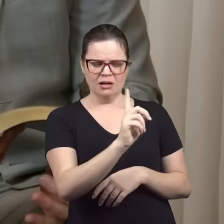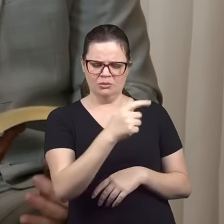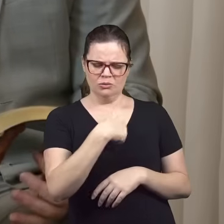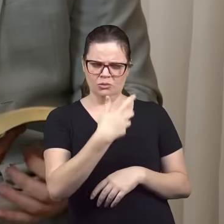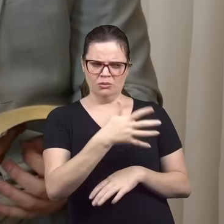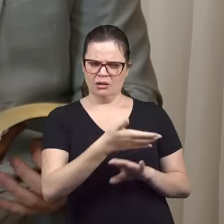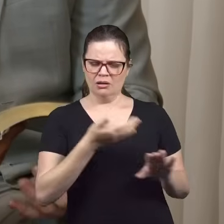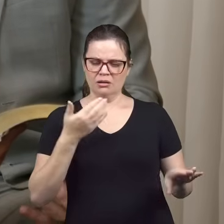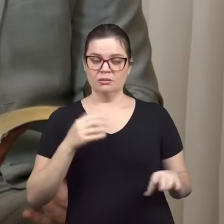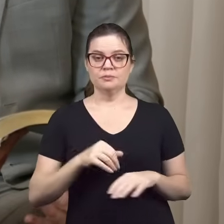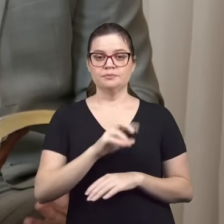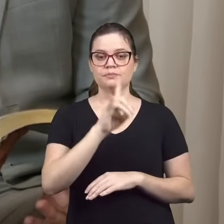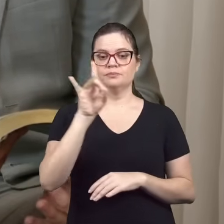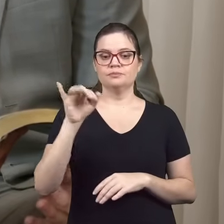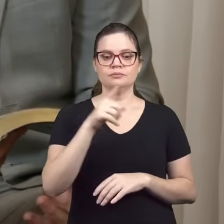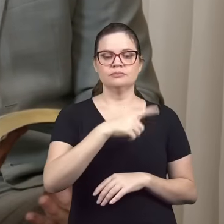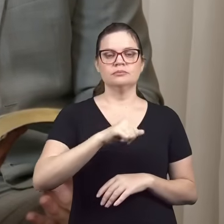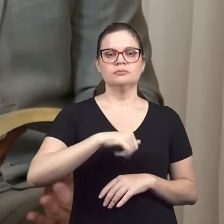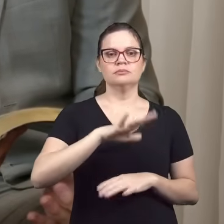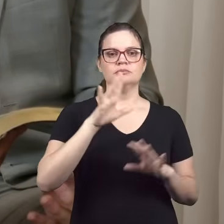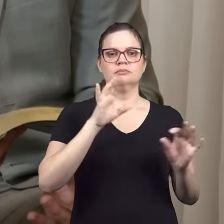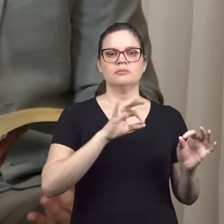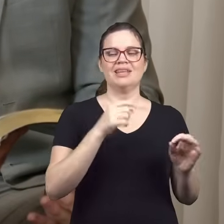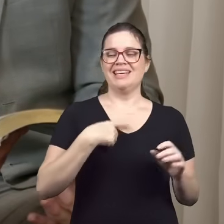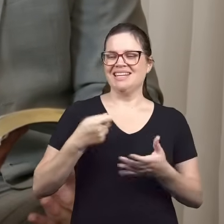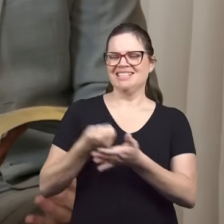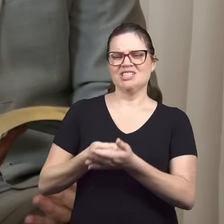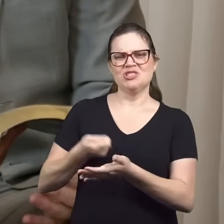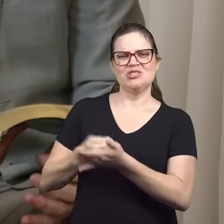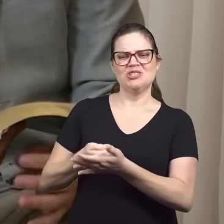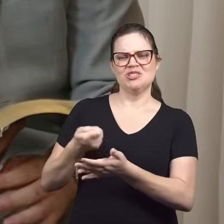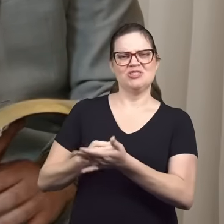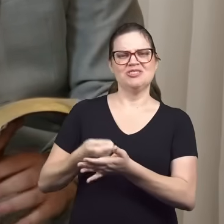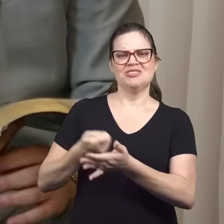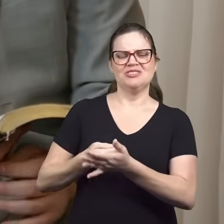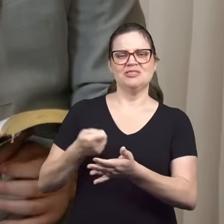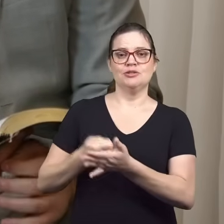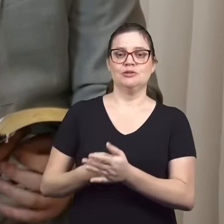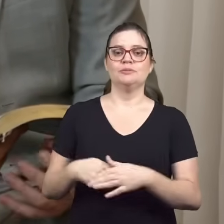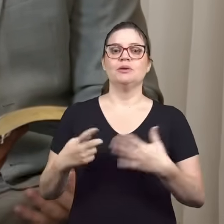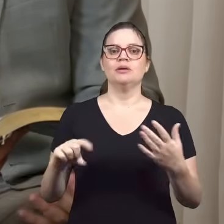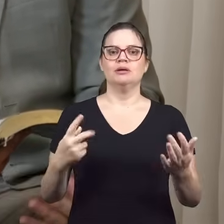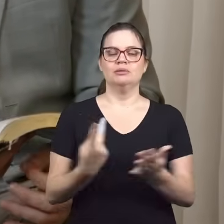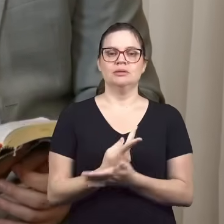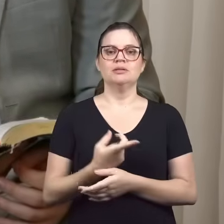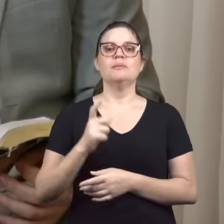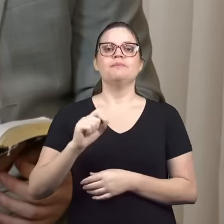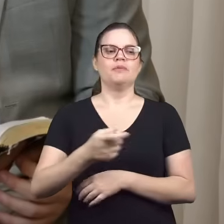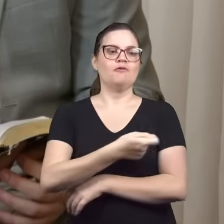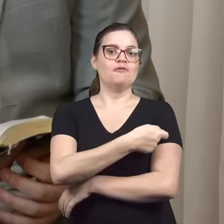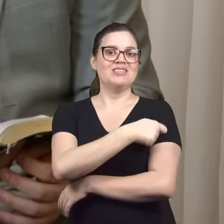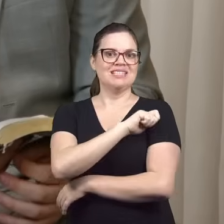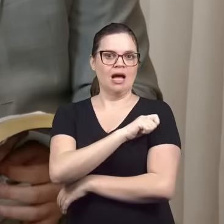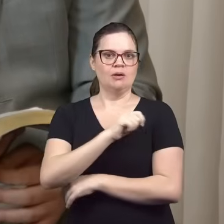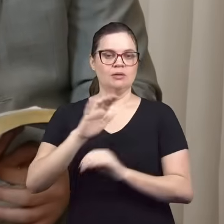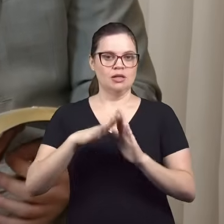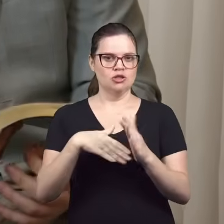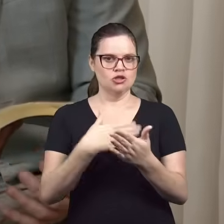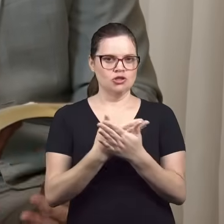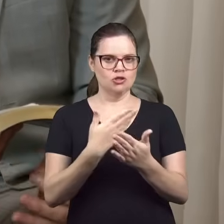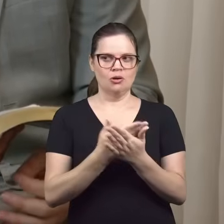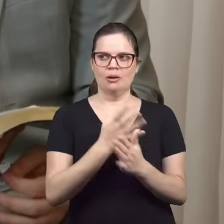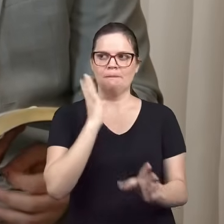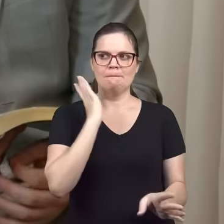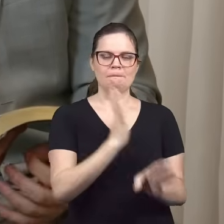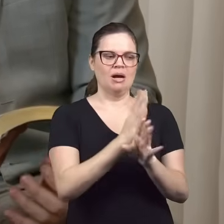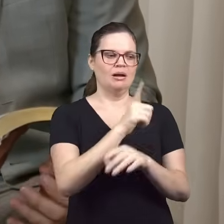E justo nesse dia, que foi o dia que eles mais assistiram, eu e com eles, um dos fiscais ali da escola pegaram eles fazendo essas coisas erradas, tiveram